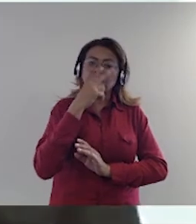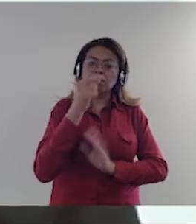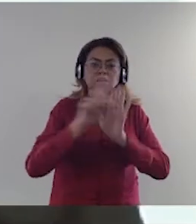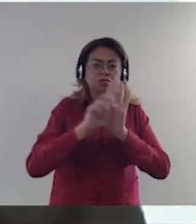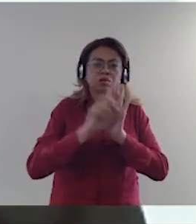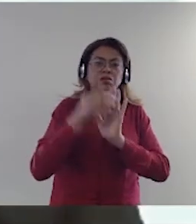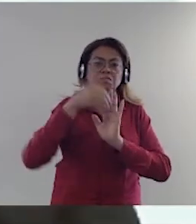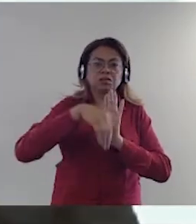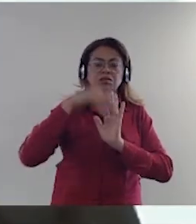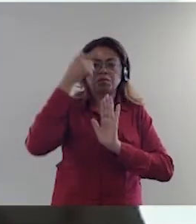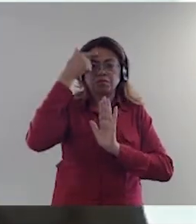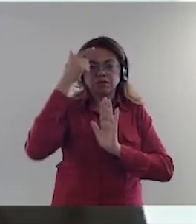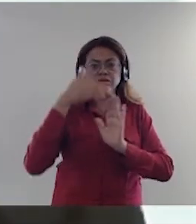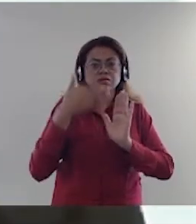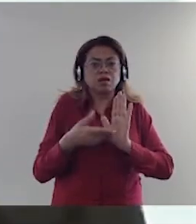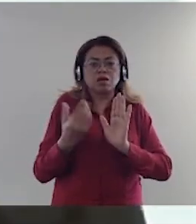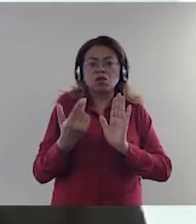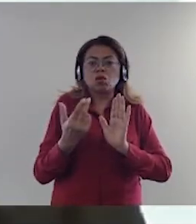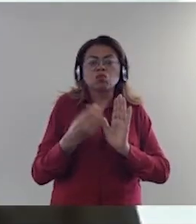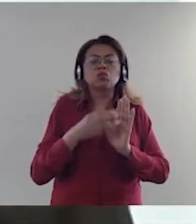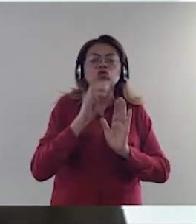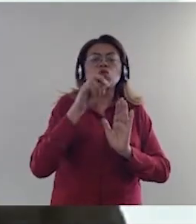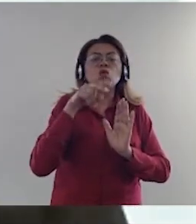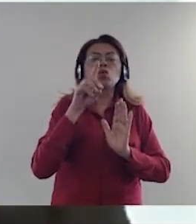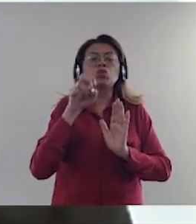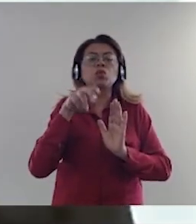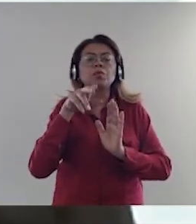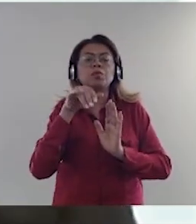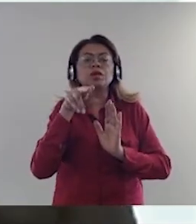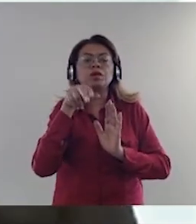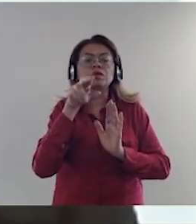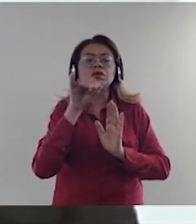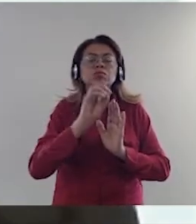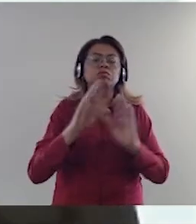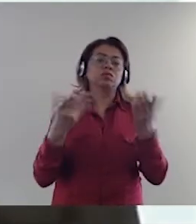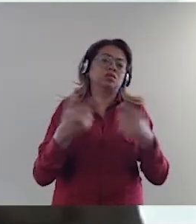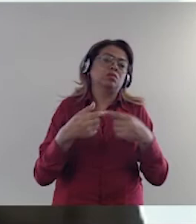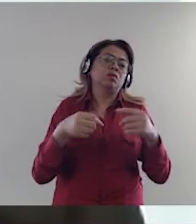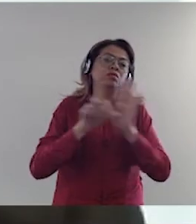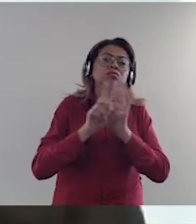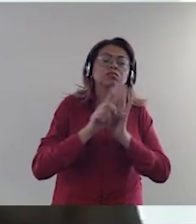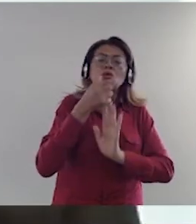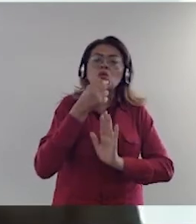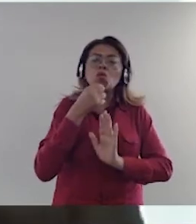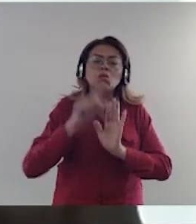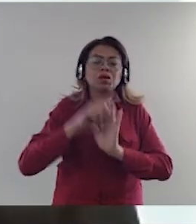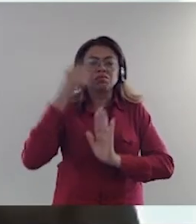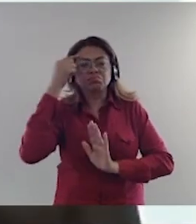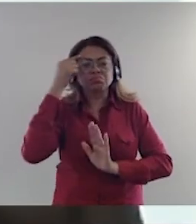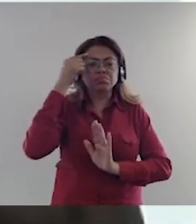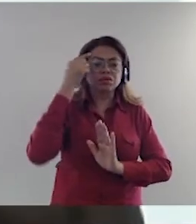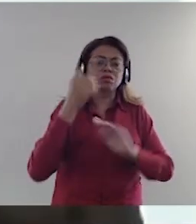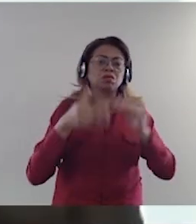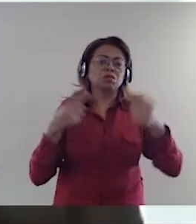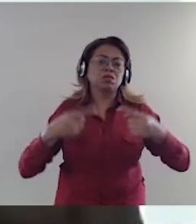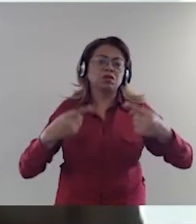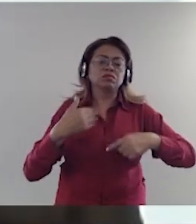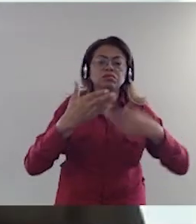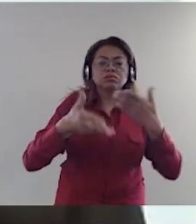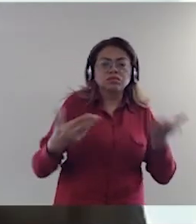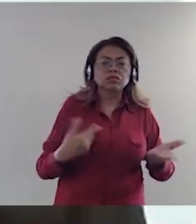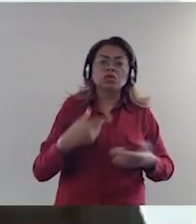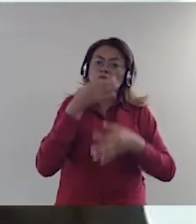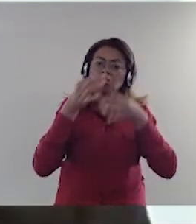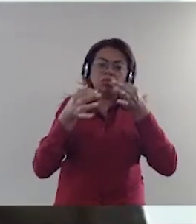É claro que é criticável as escolhas que foram feitas pelo legislador, né? São escolhas deveras